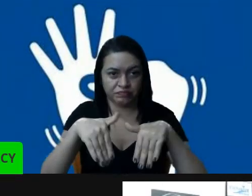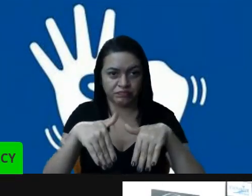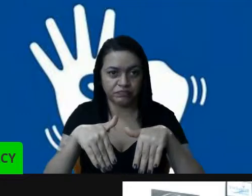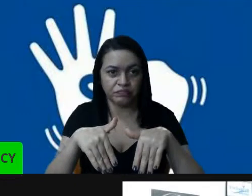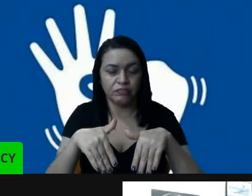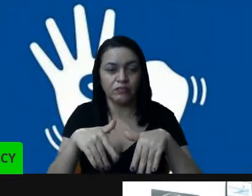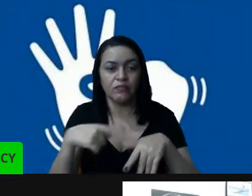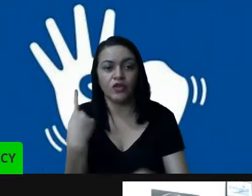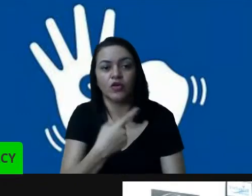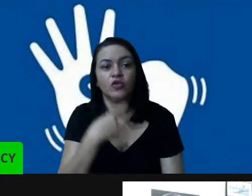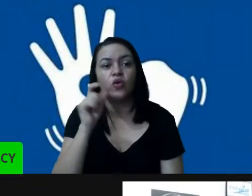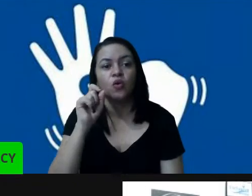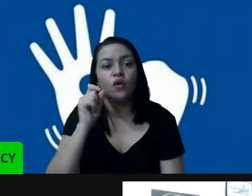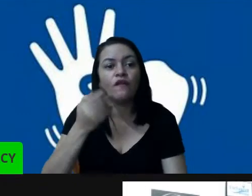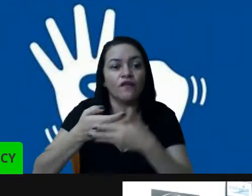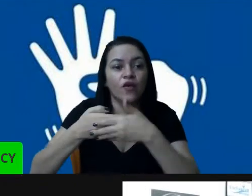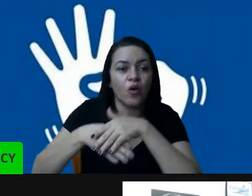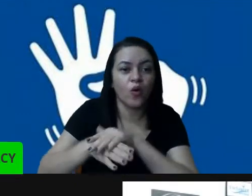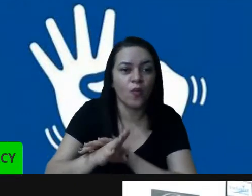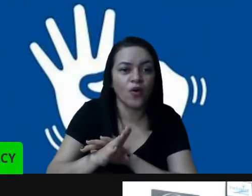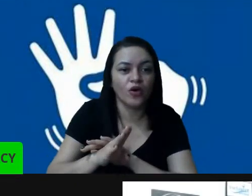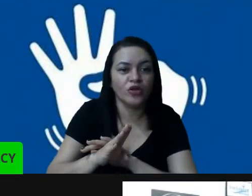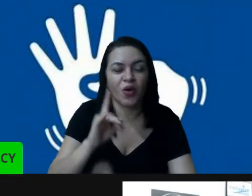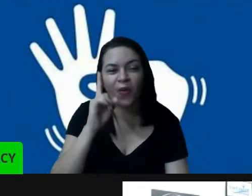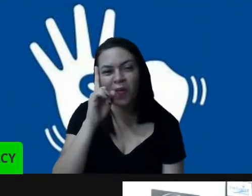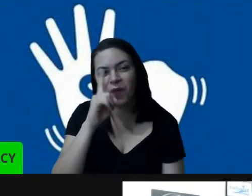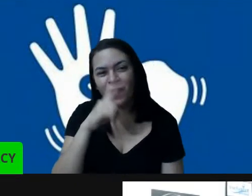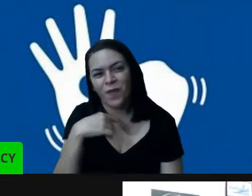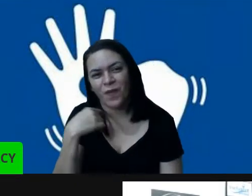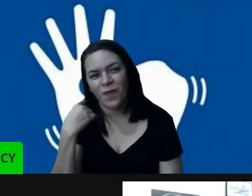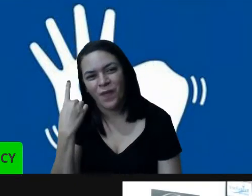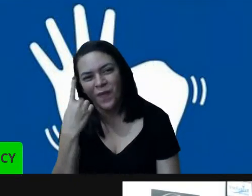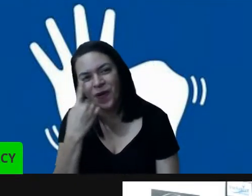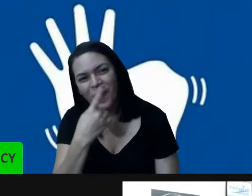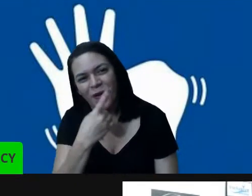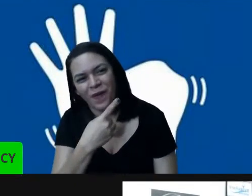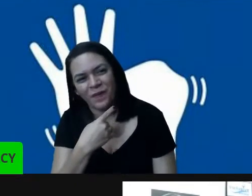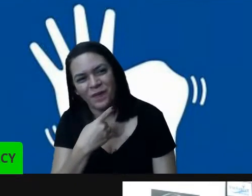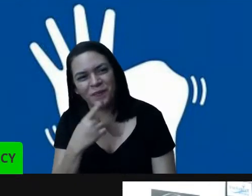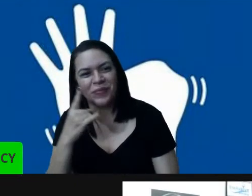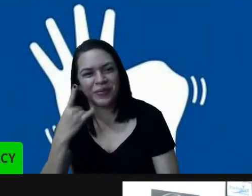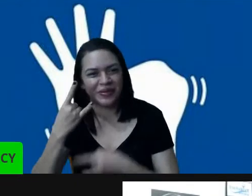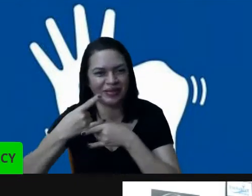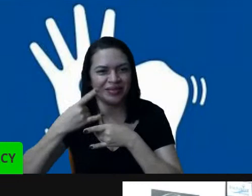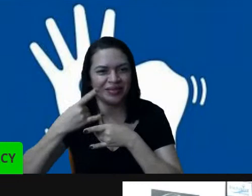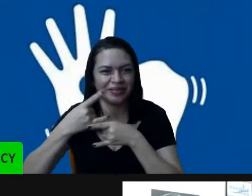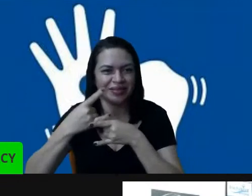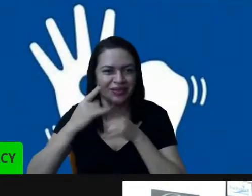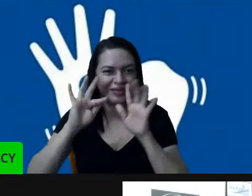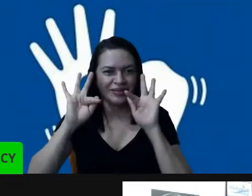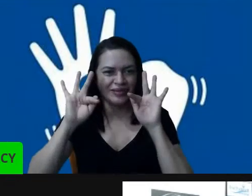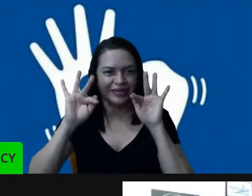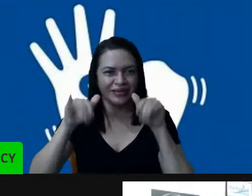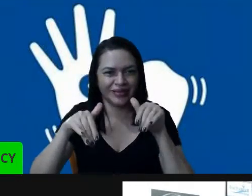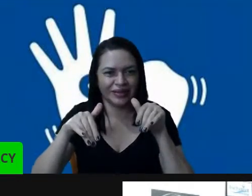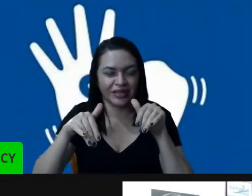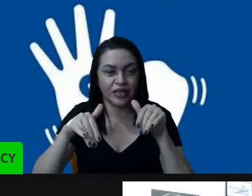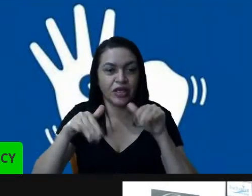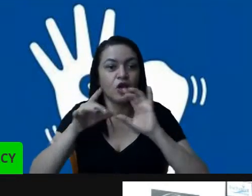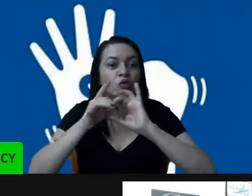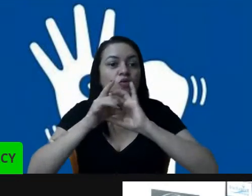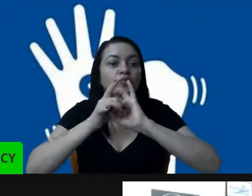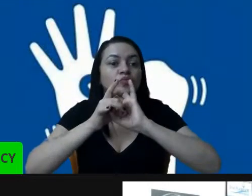com mais 1h13 de lá, a gente faz mais 7 minutinhos. Então, eu pergunto, deixo aberto para